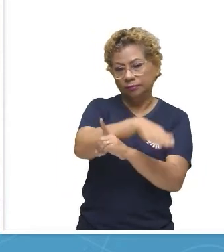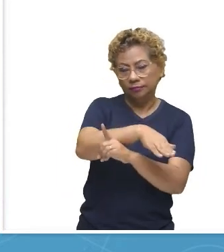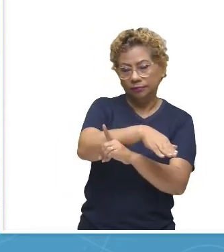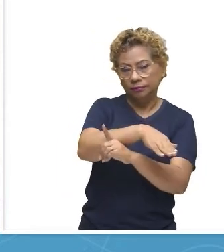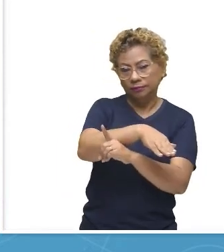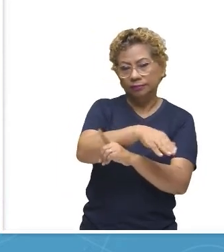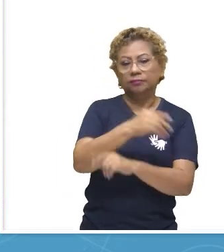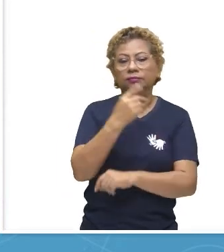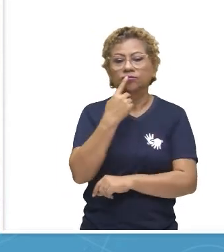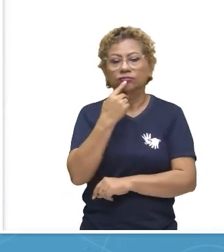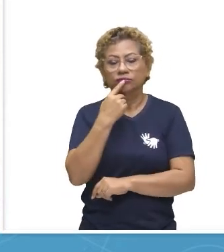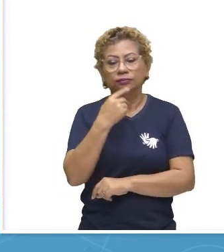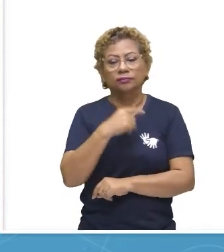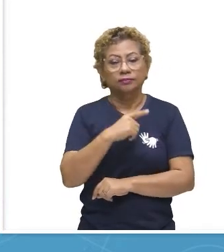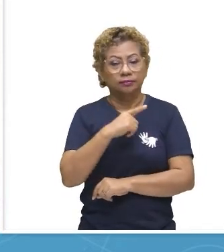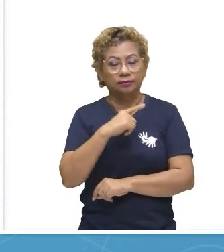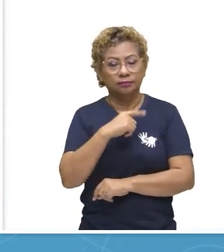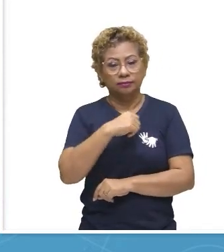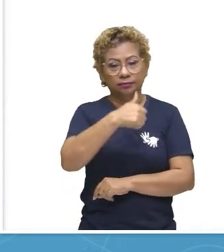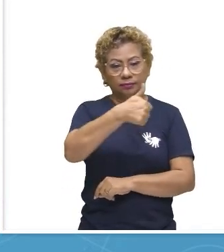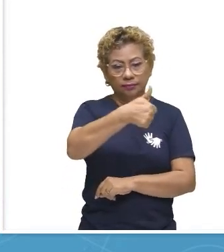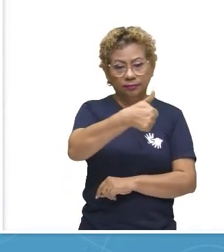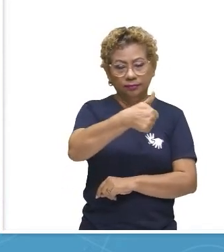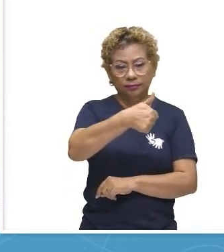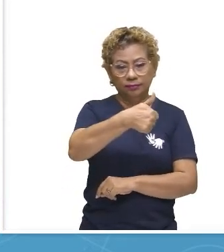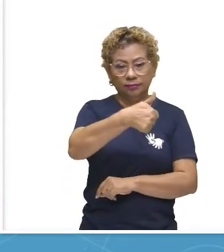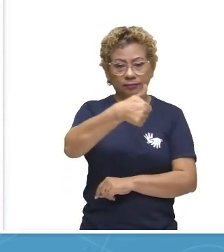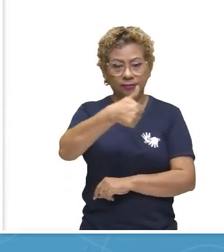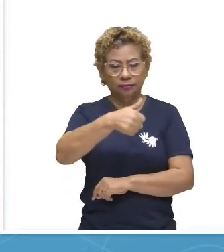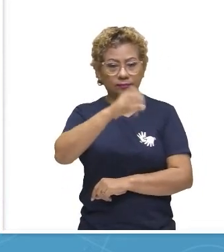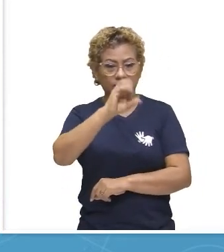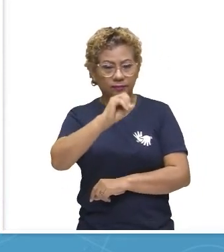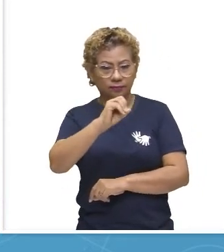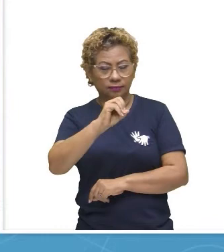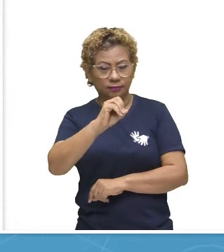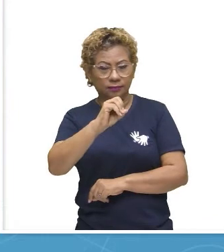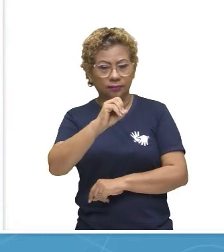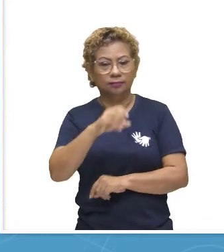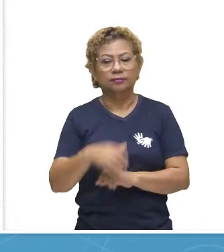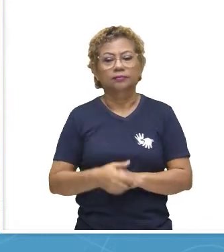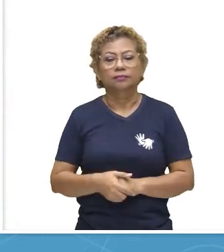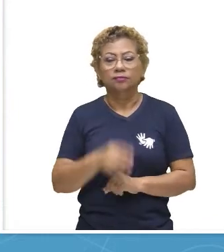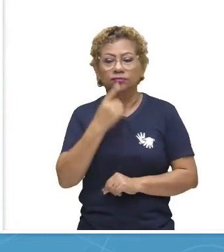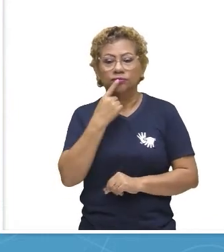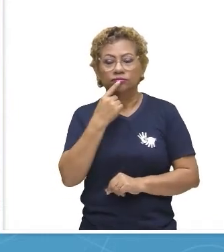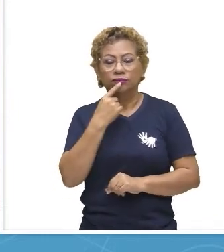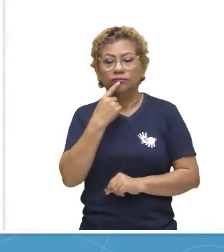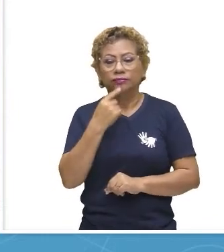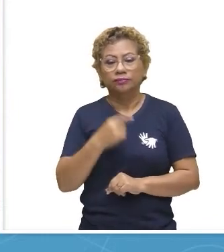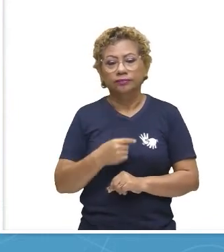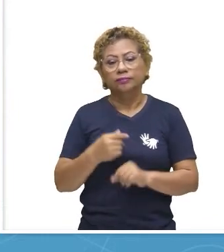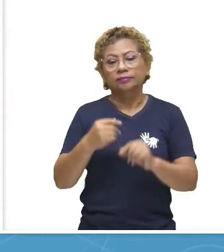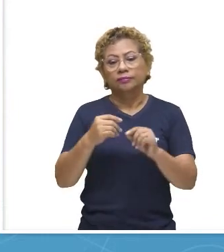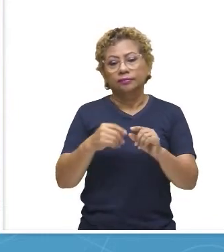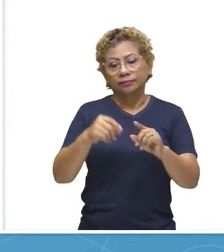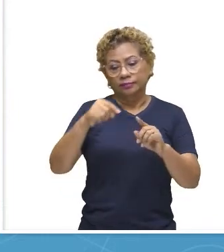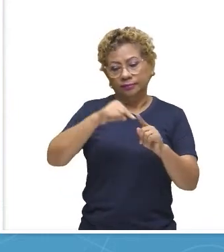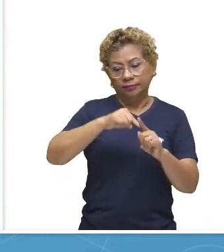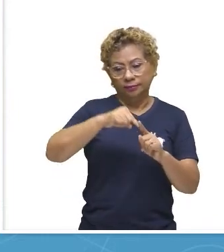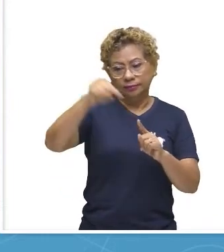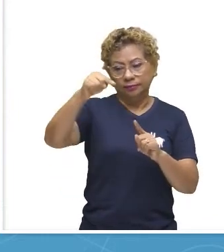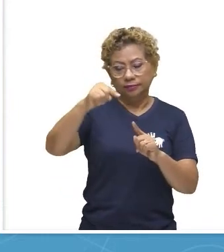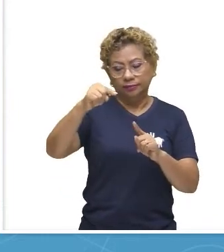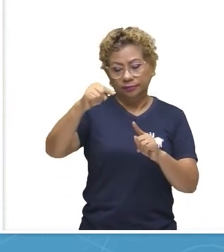medir 110 graus, esse ângulo aqui de baixo também tem que medir 110 graus,